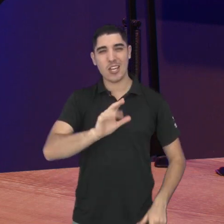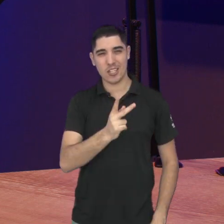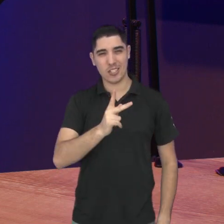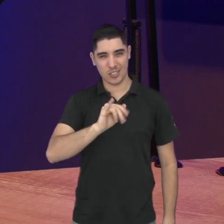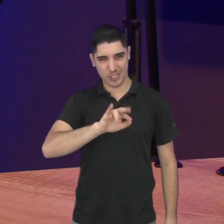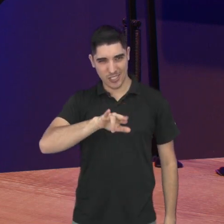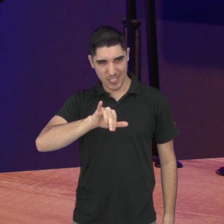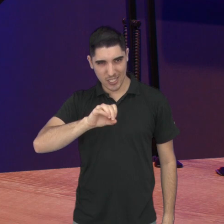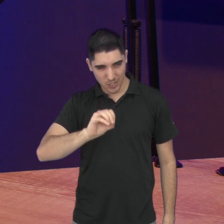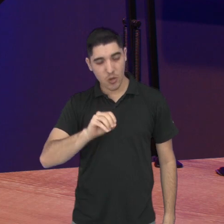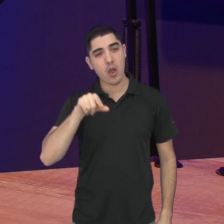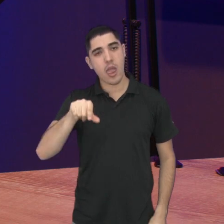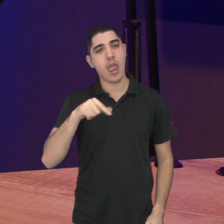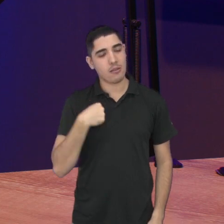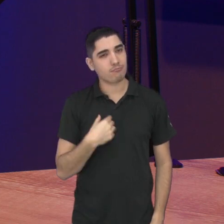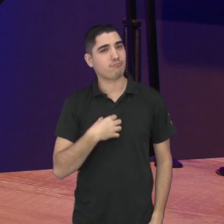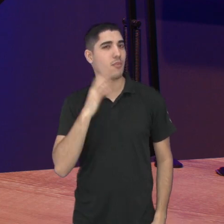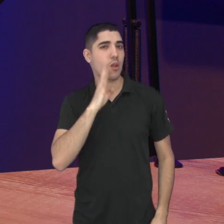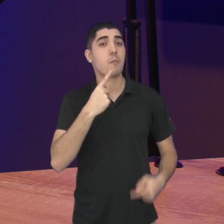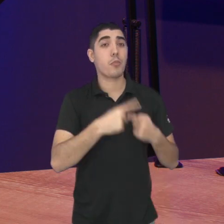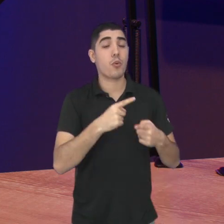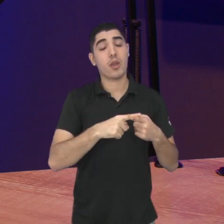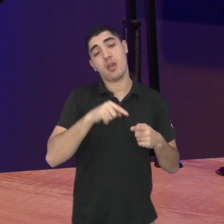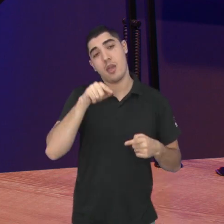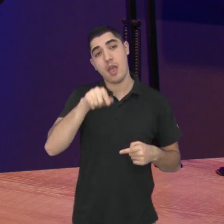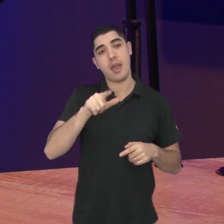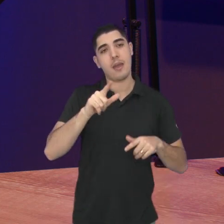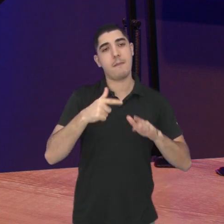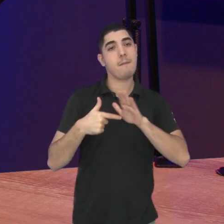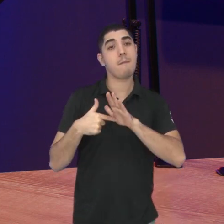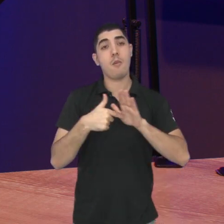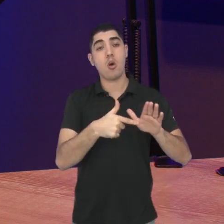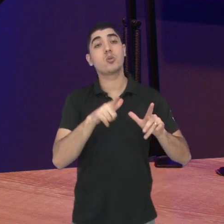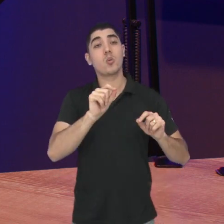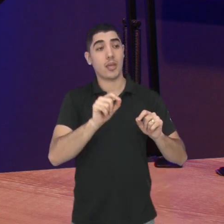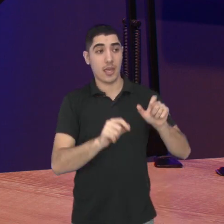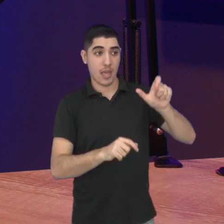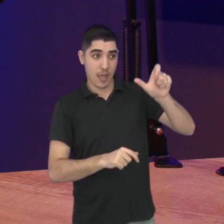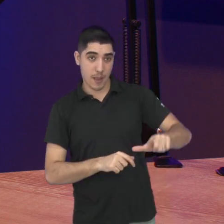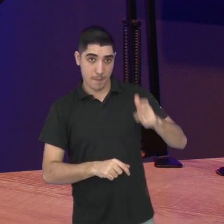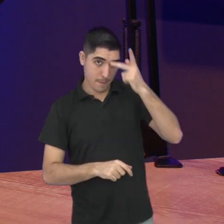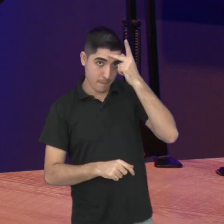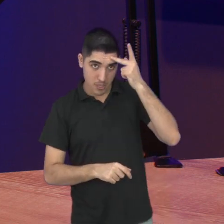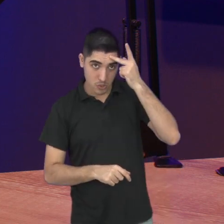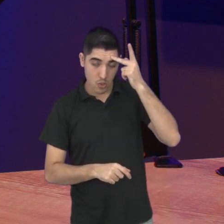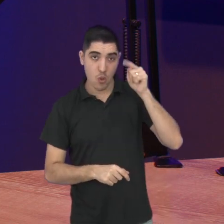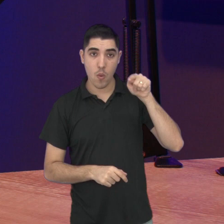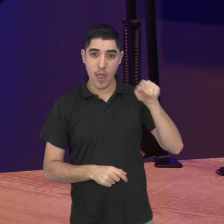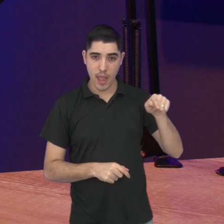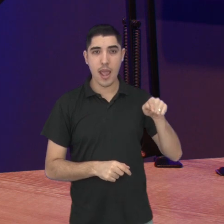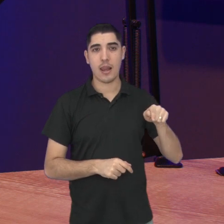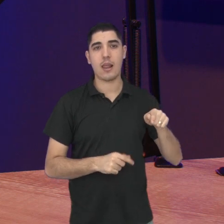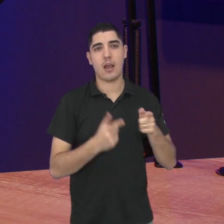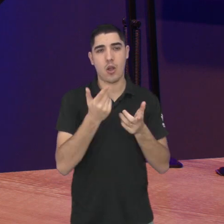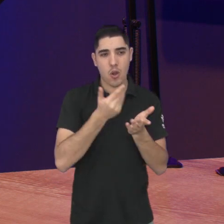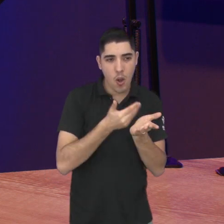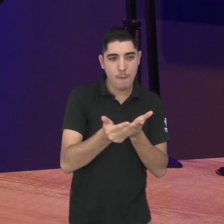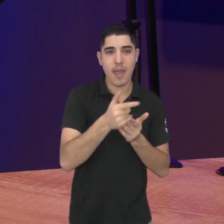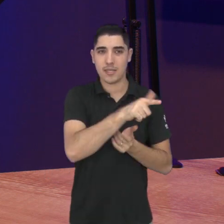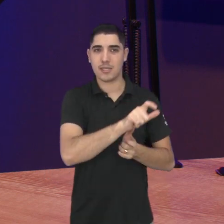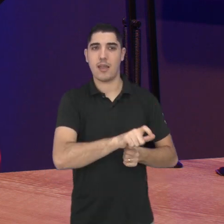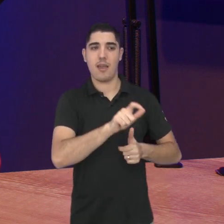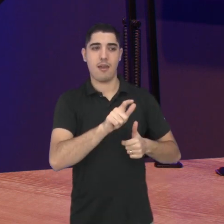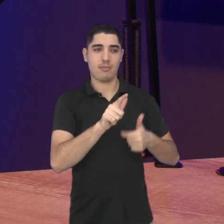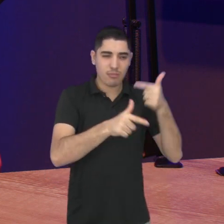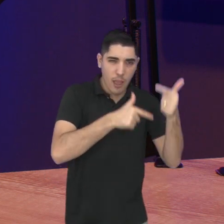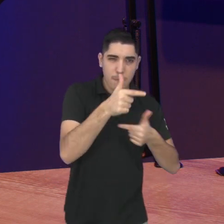pessoa, ela tem essa crítica que o filme traz, da pessoa que quando ela se torna, né, ela começa a trabalhar, começa a fazer